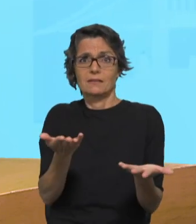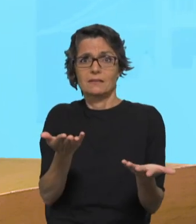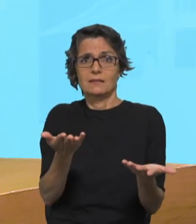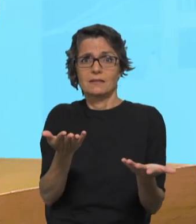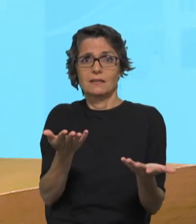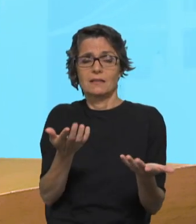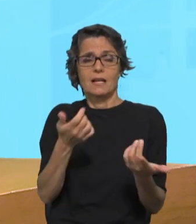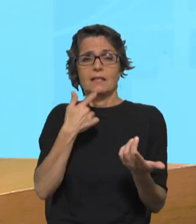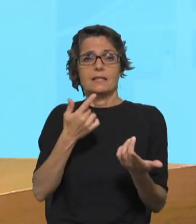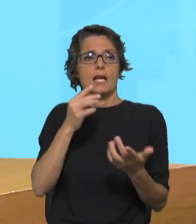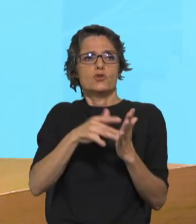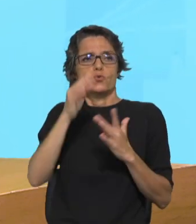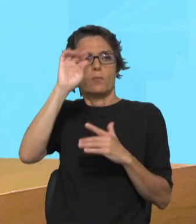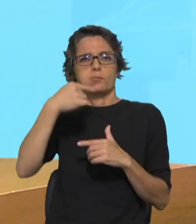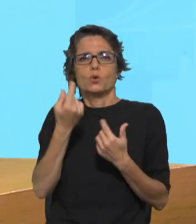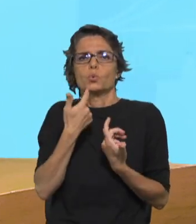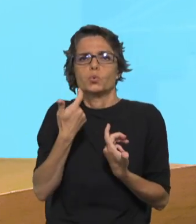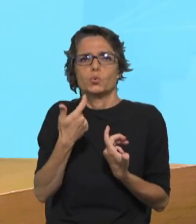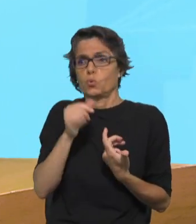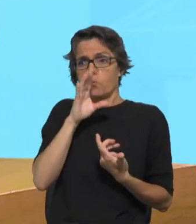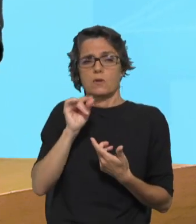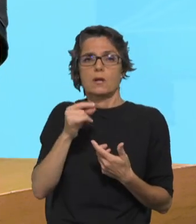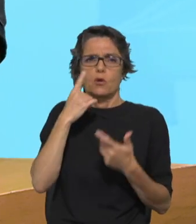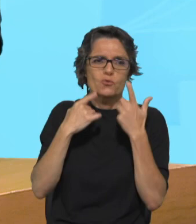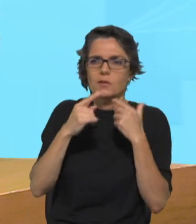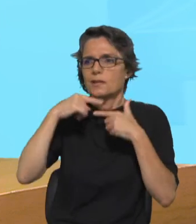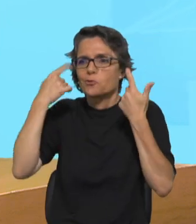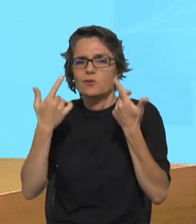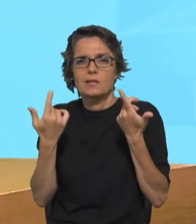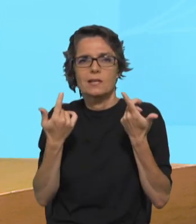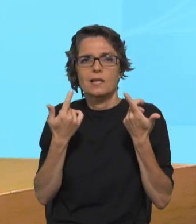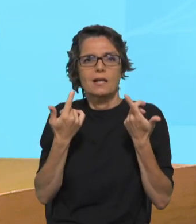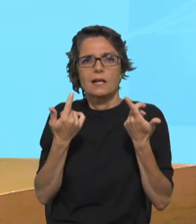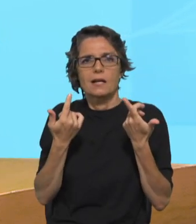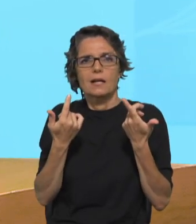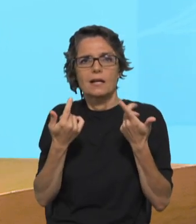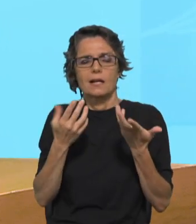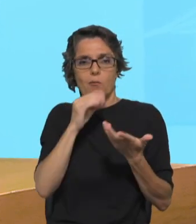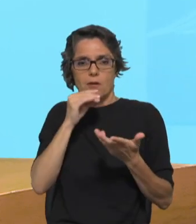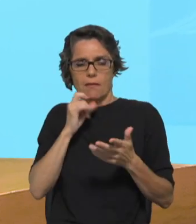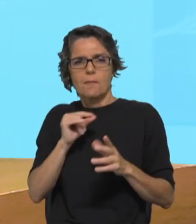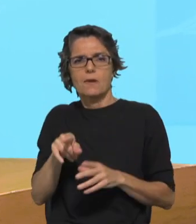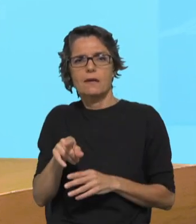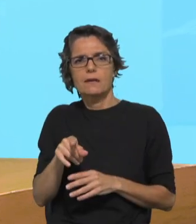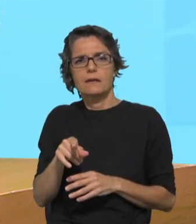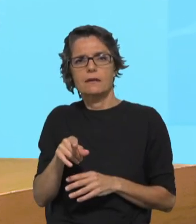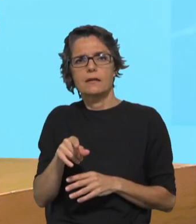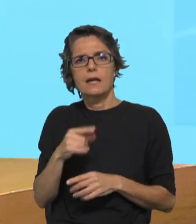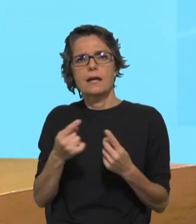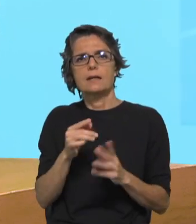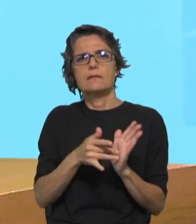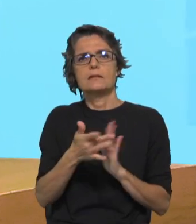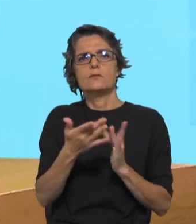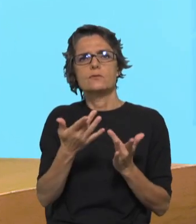não era impassível. Jesus chorava, Jesus ria, Jesus ficava espantado. Jesus às vezes